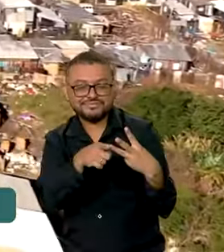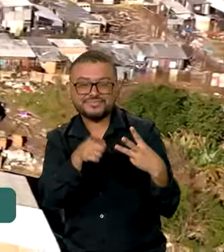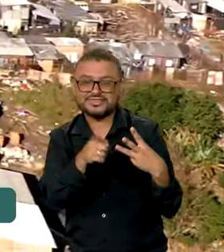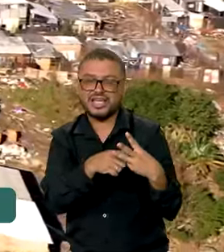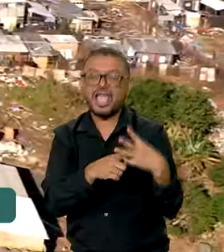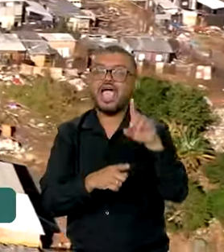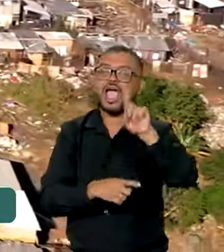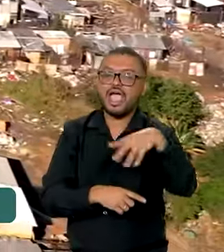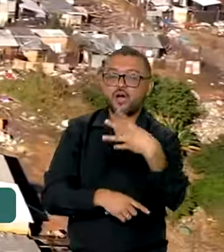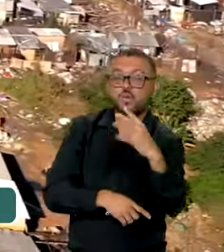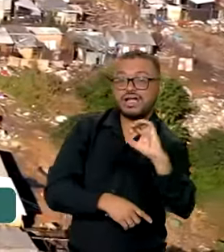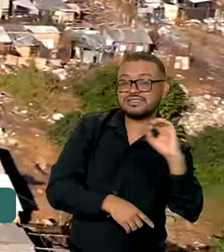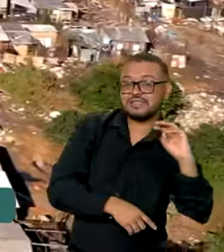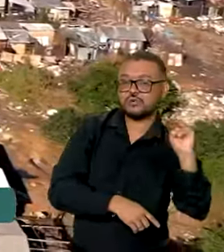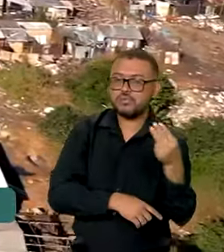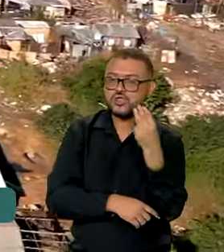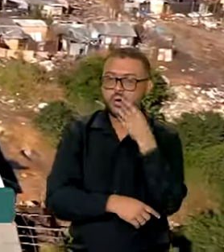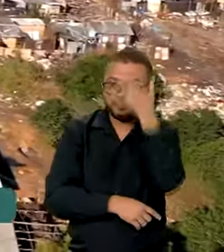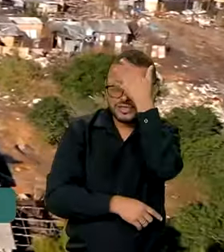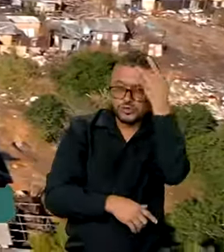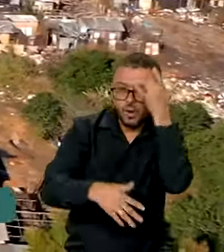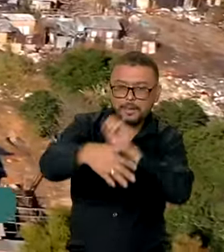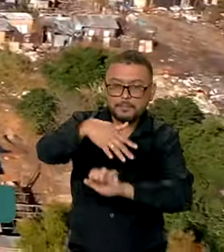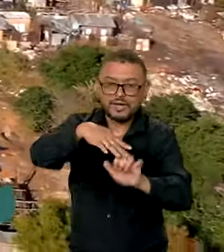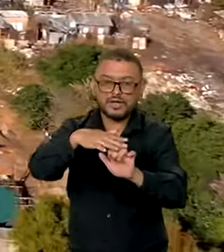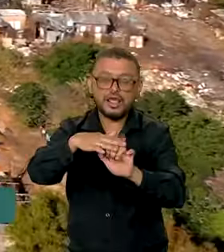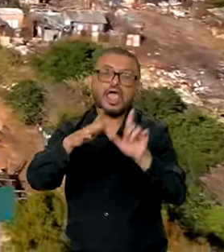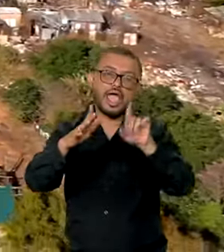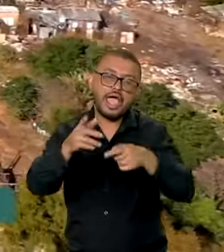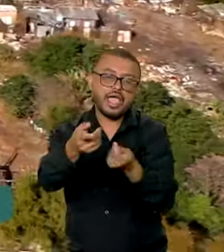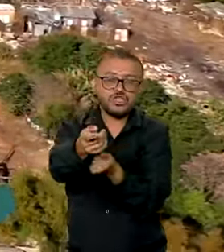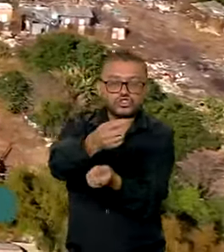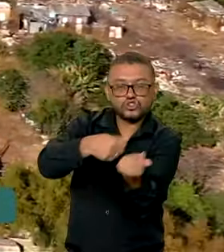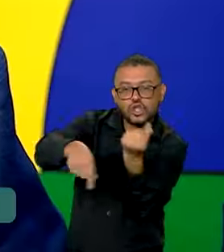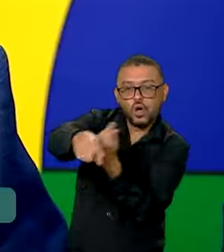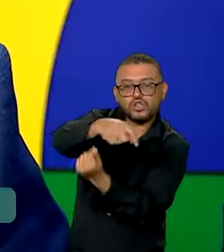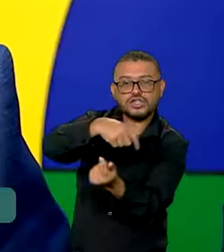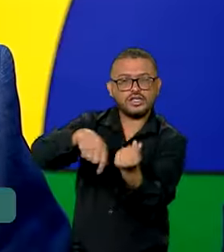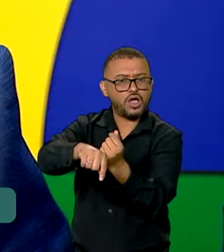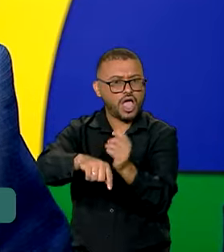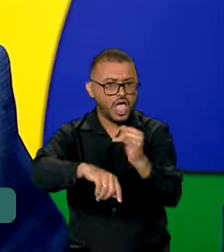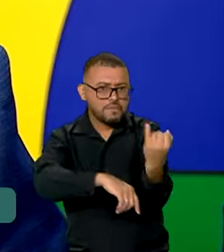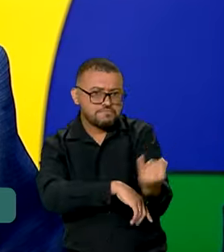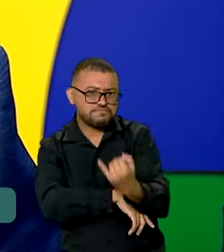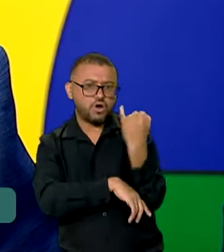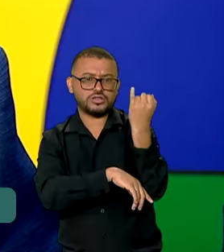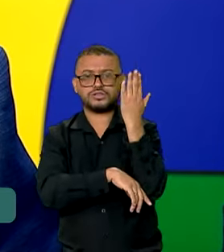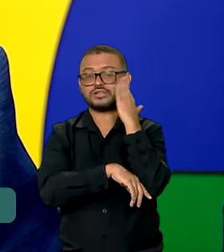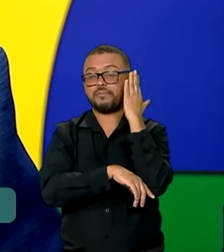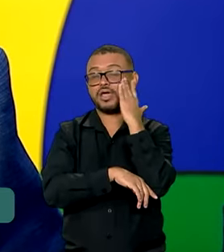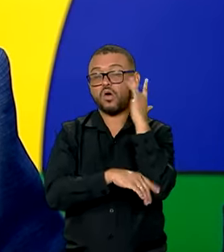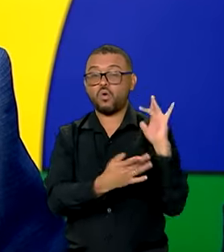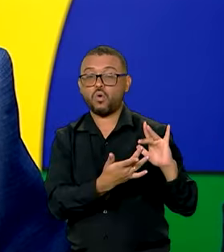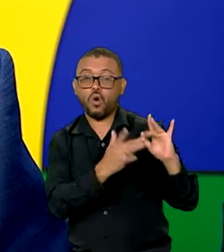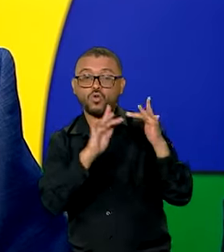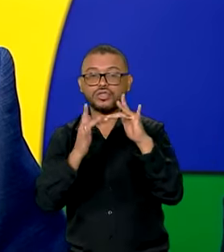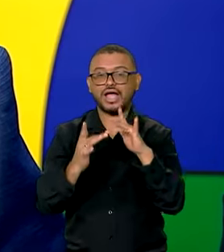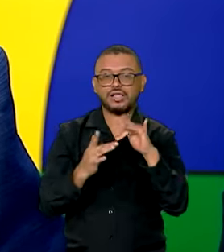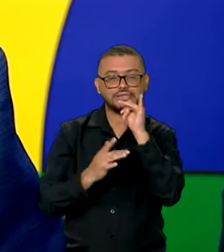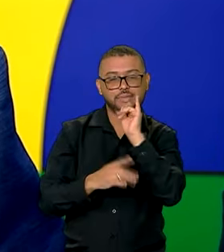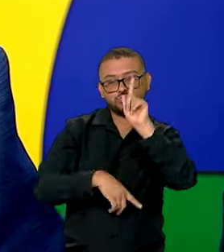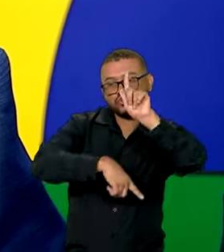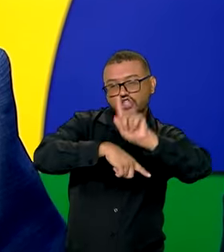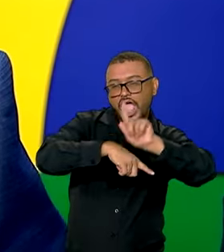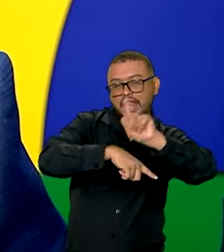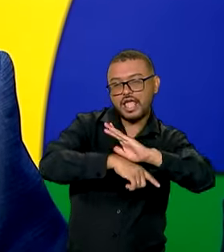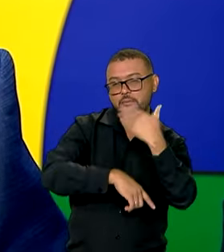disponibilizar 400 milhões por cliente para financiar capital de giro. É muito importante aquela relação do gerente